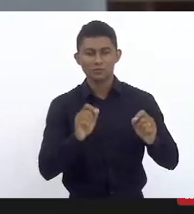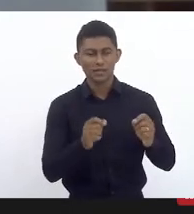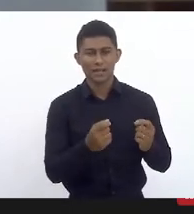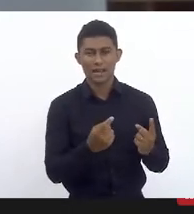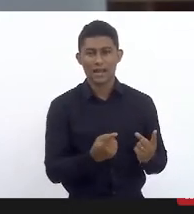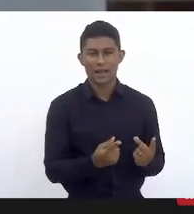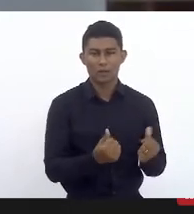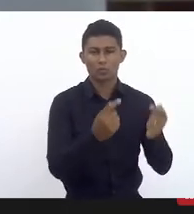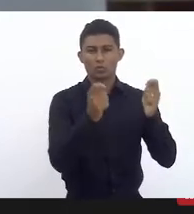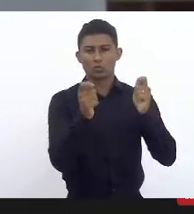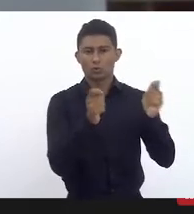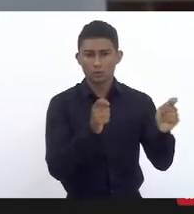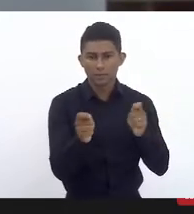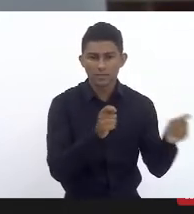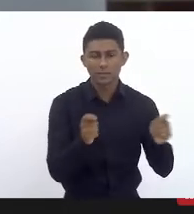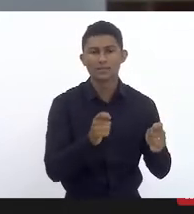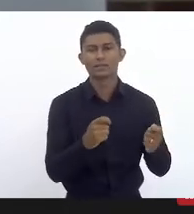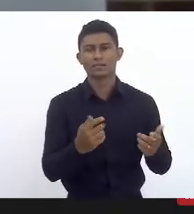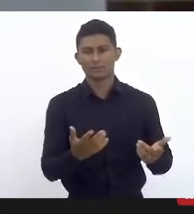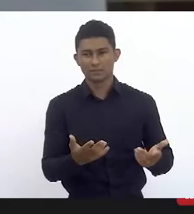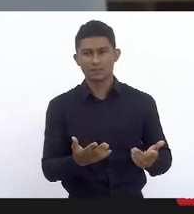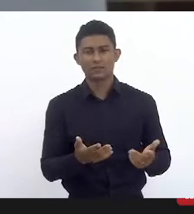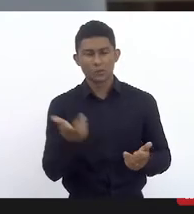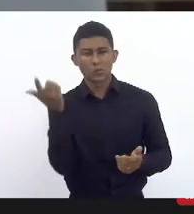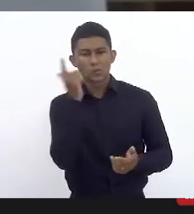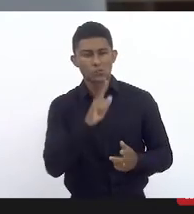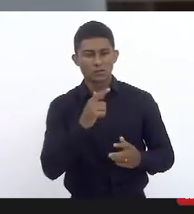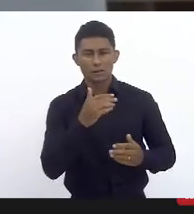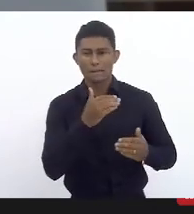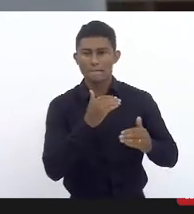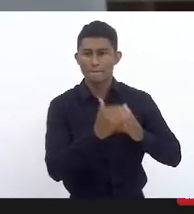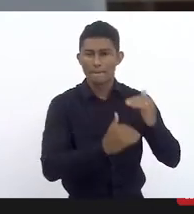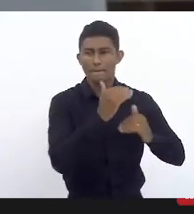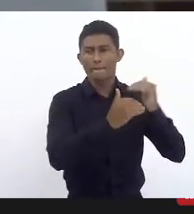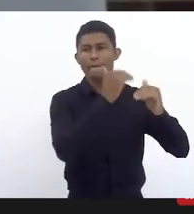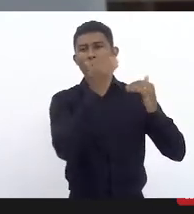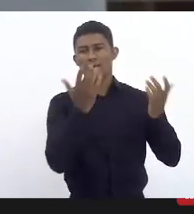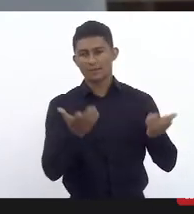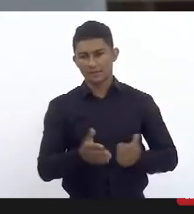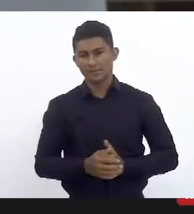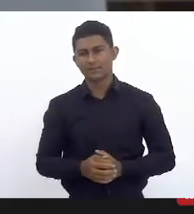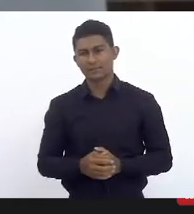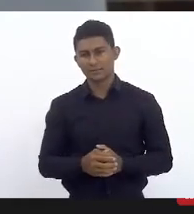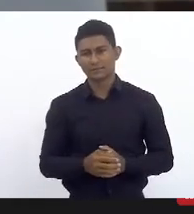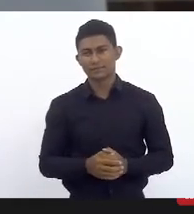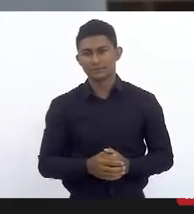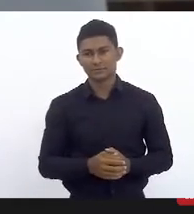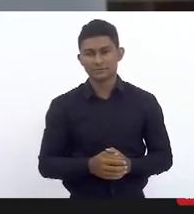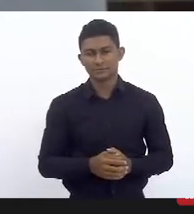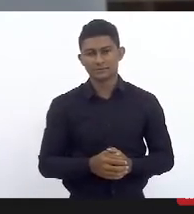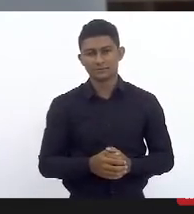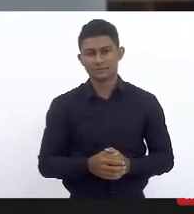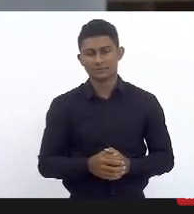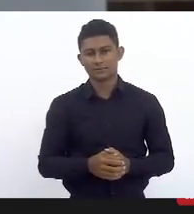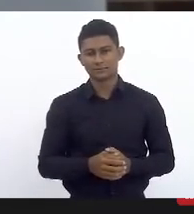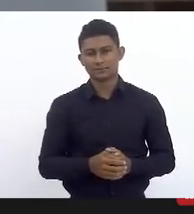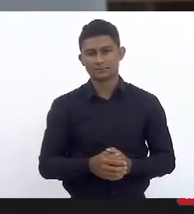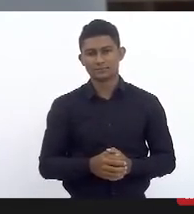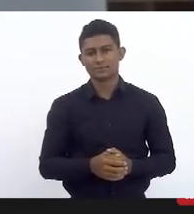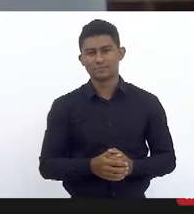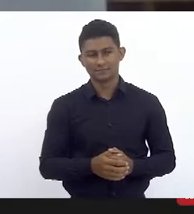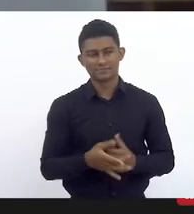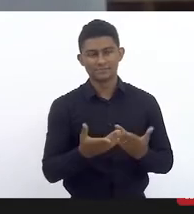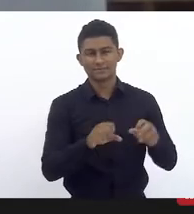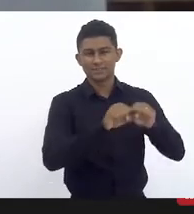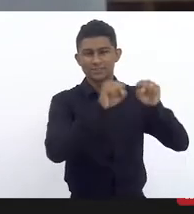econômica, a autonomia para poder se desenvolver, investir, isso retroalimentar um